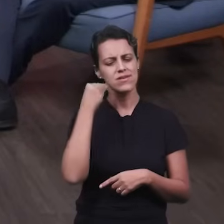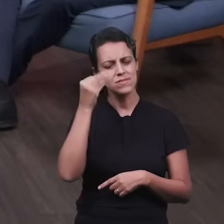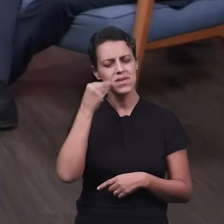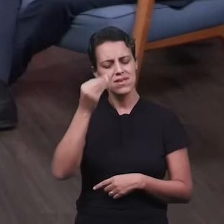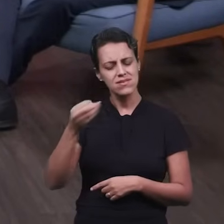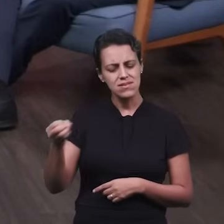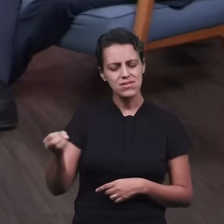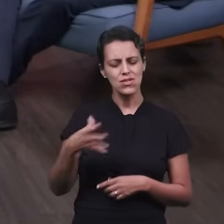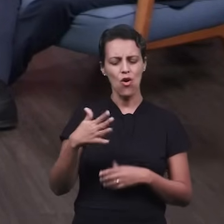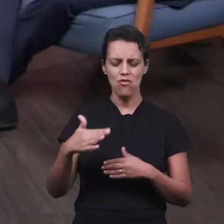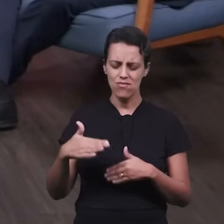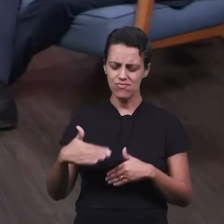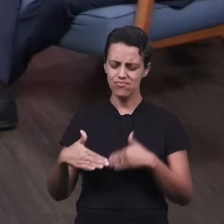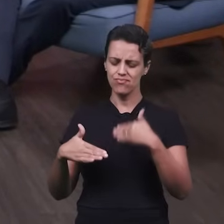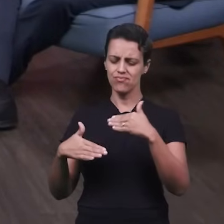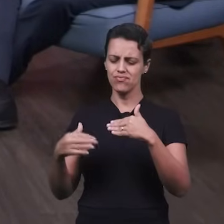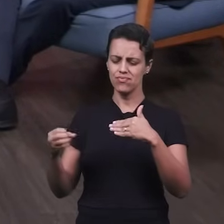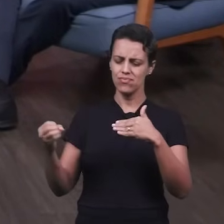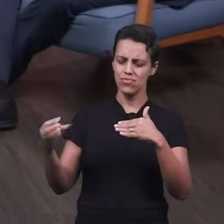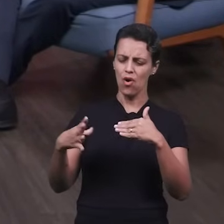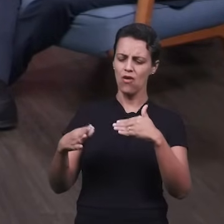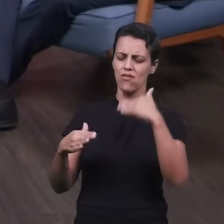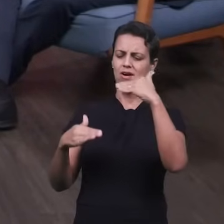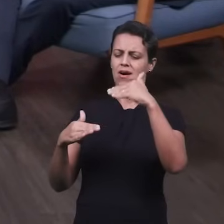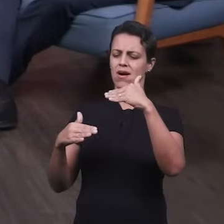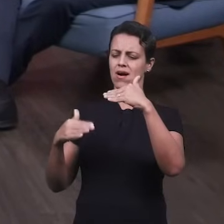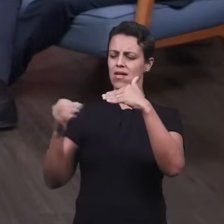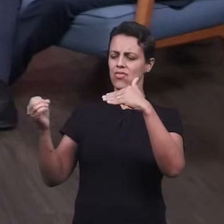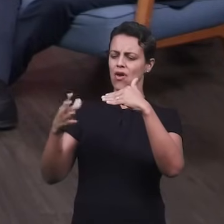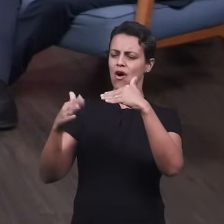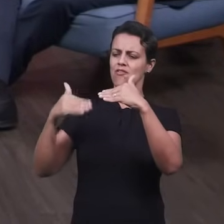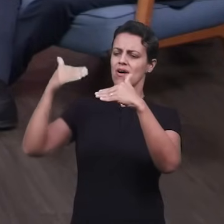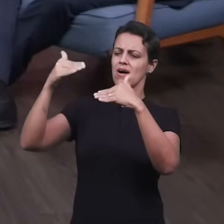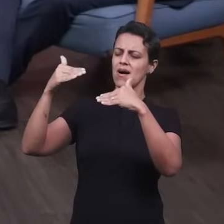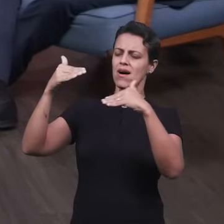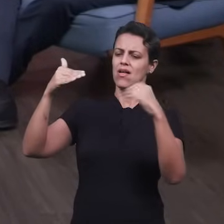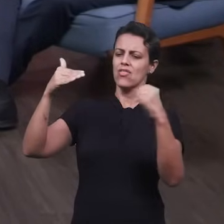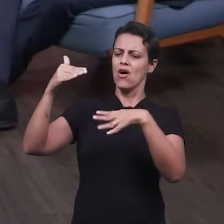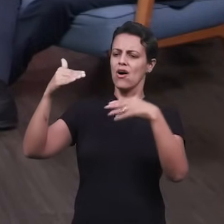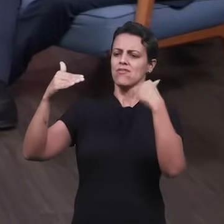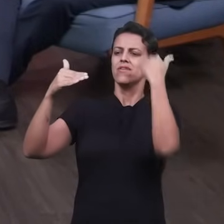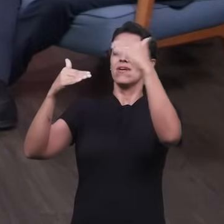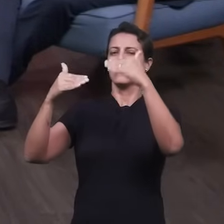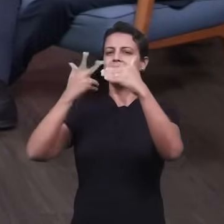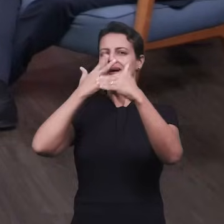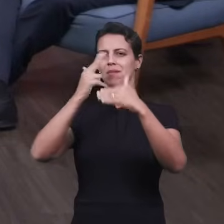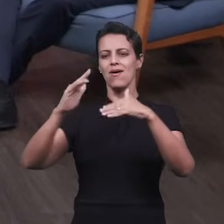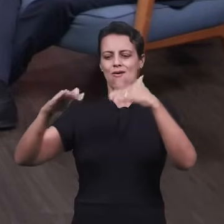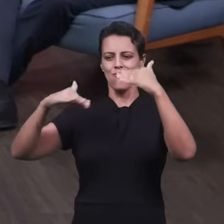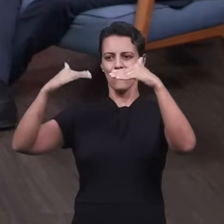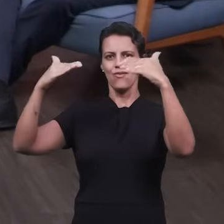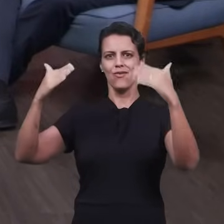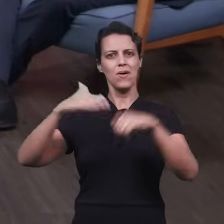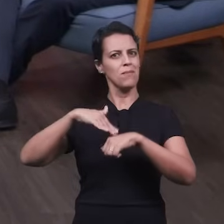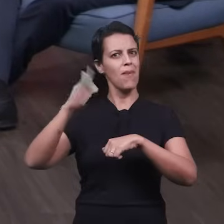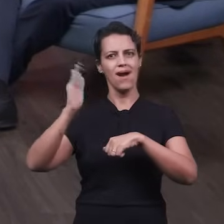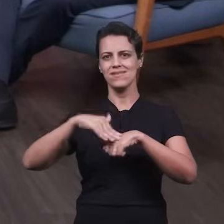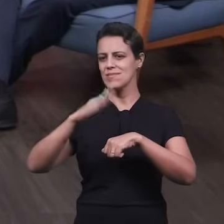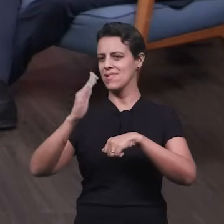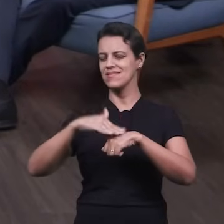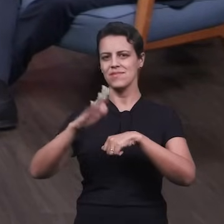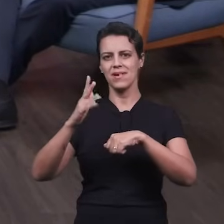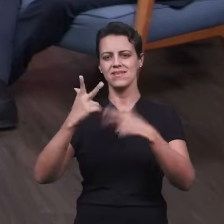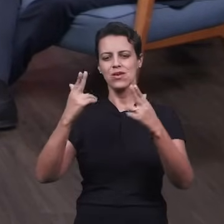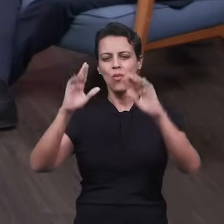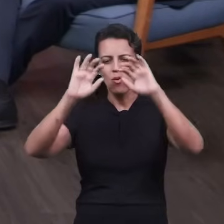novas experiências, novas maravilhas são descortinadas e cada uma delas faz com que a gente glorifique